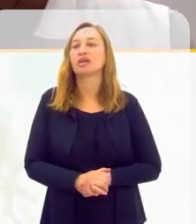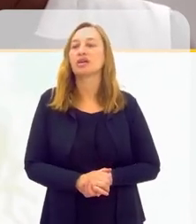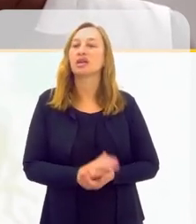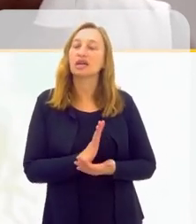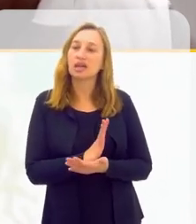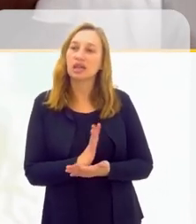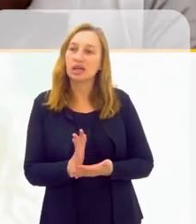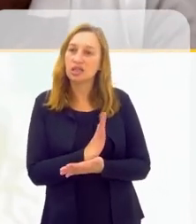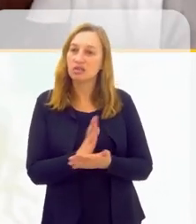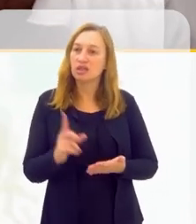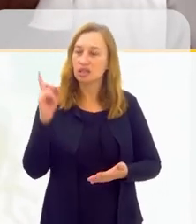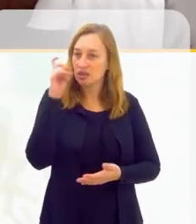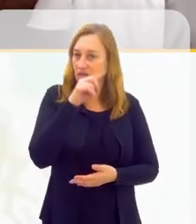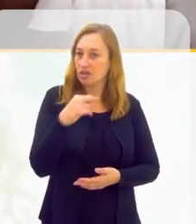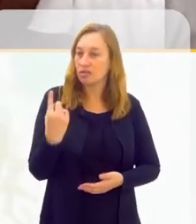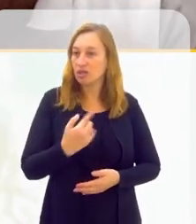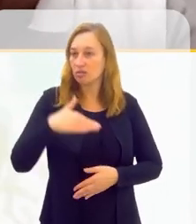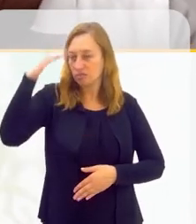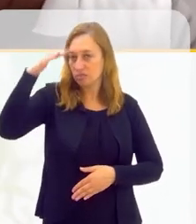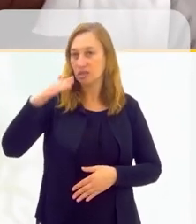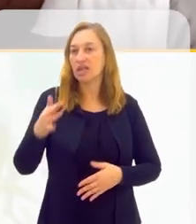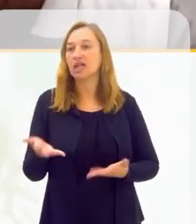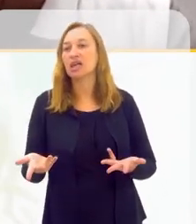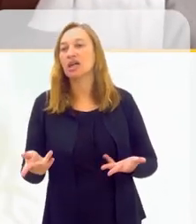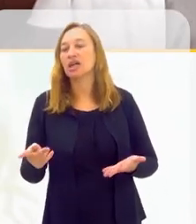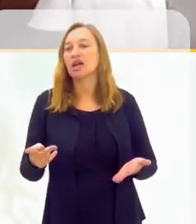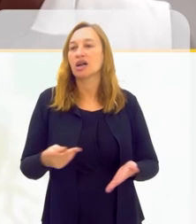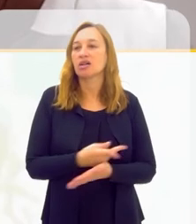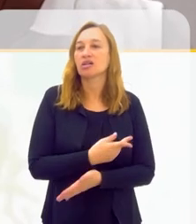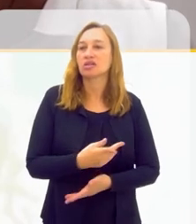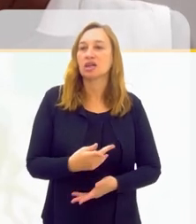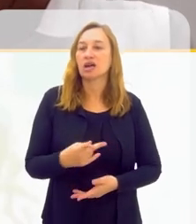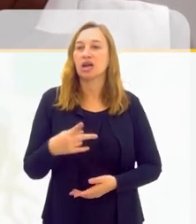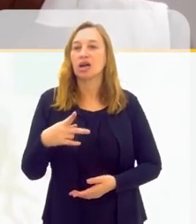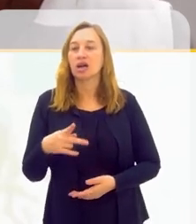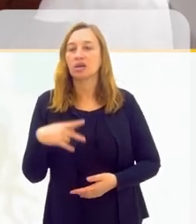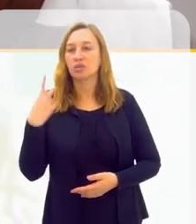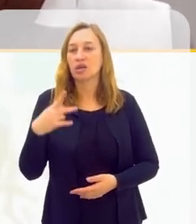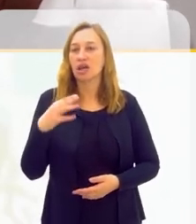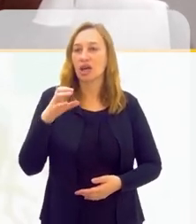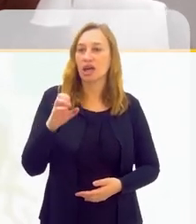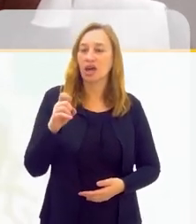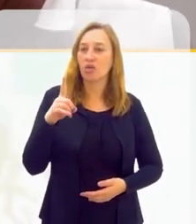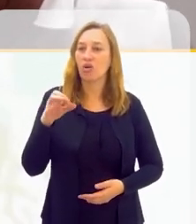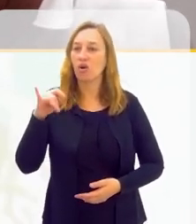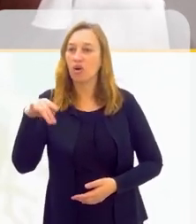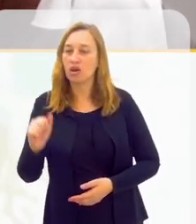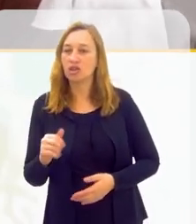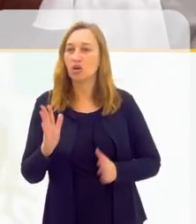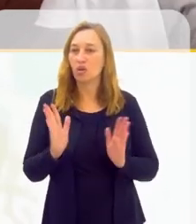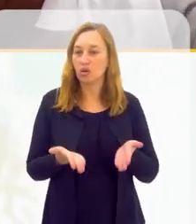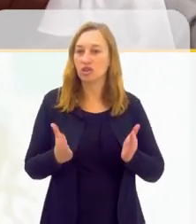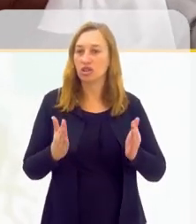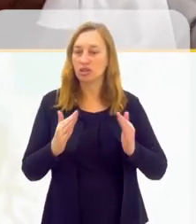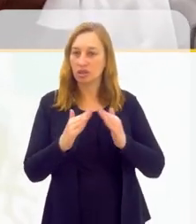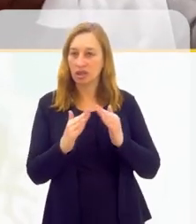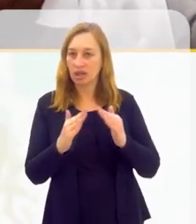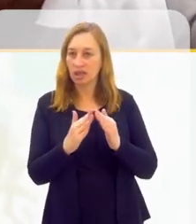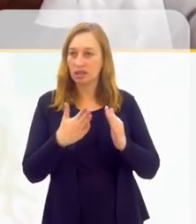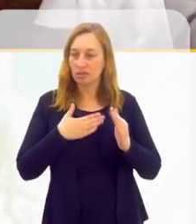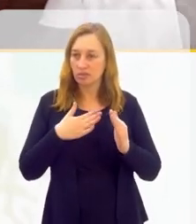conseguimos entender. E foi um bocadinho isto que aconteceu, por exemplo, com as políticas ecológicas. Hoje, se eu na minha casa quiser pôr um